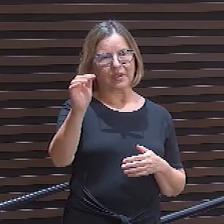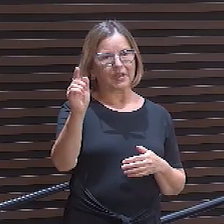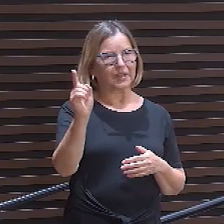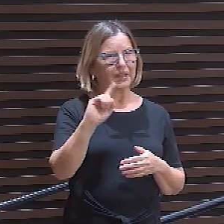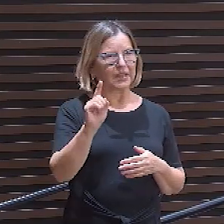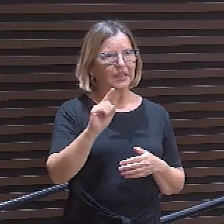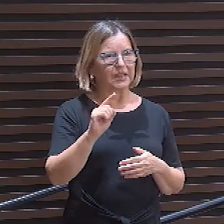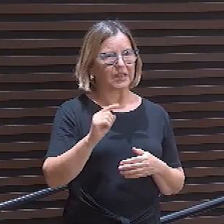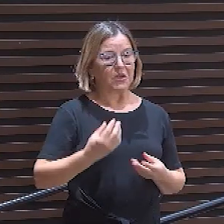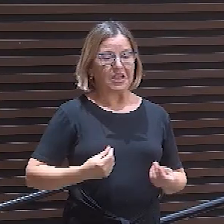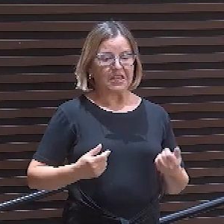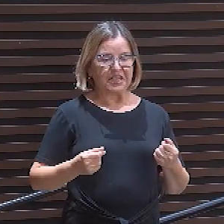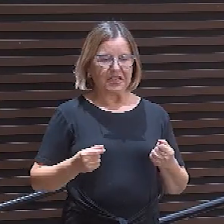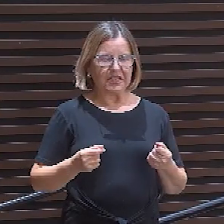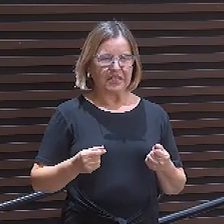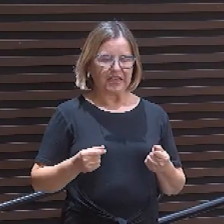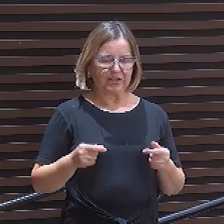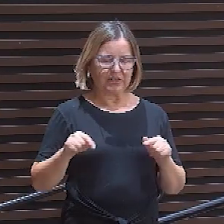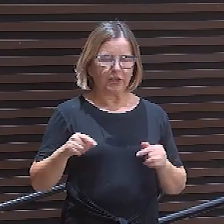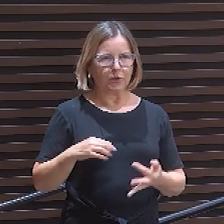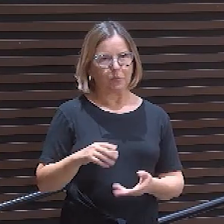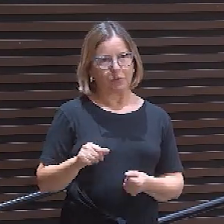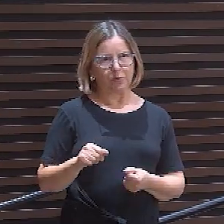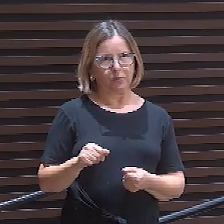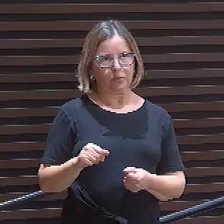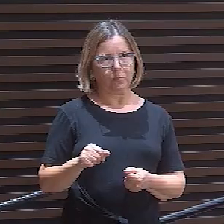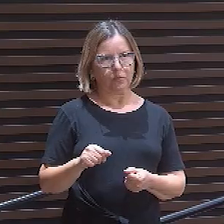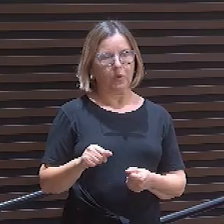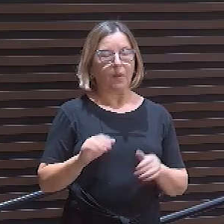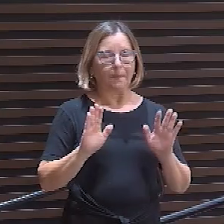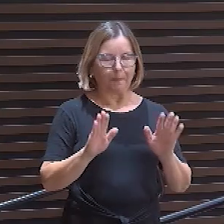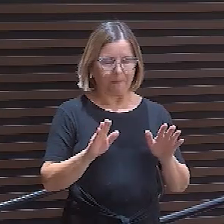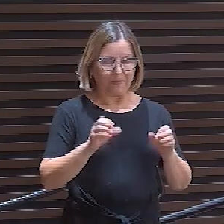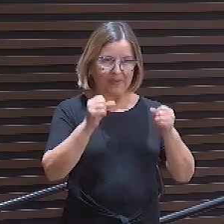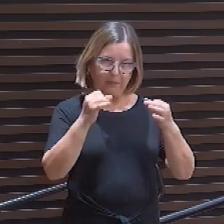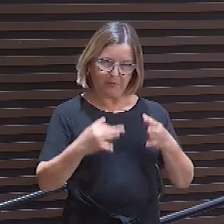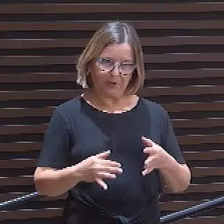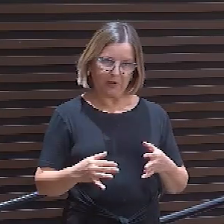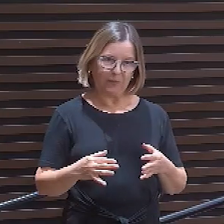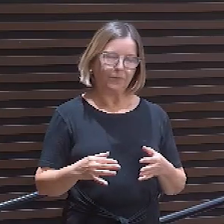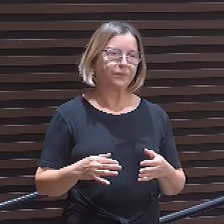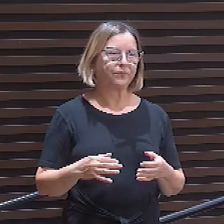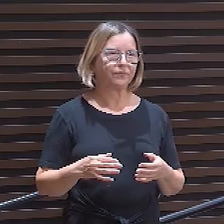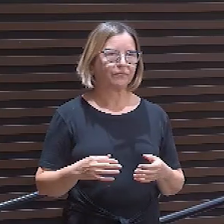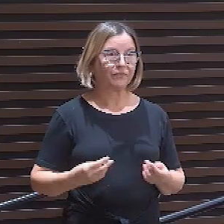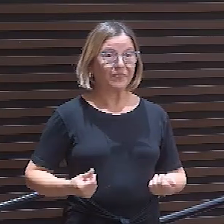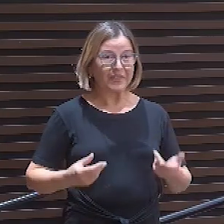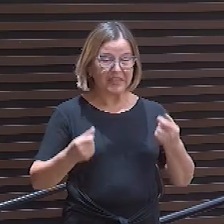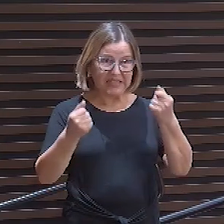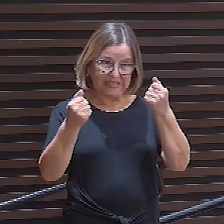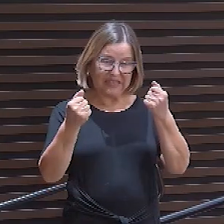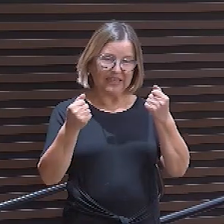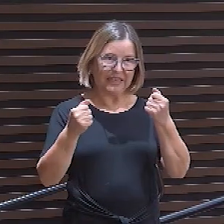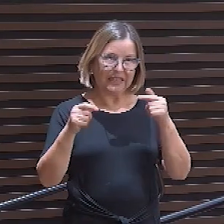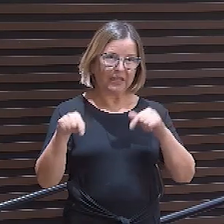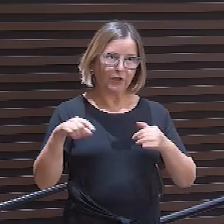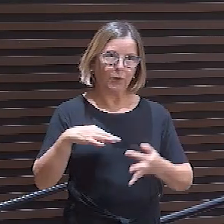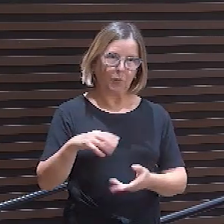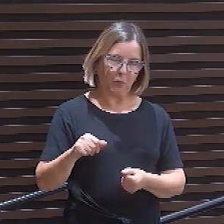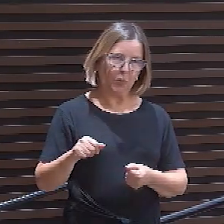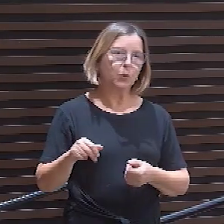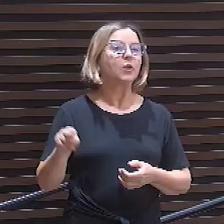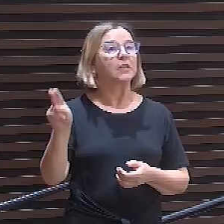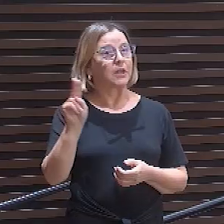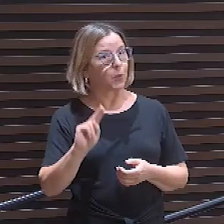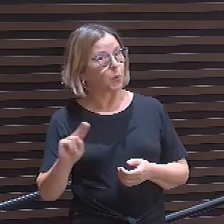estamos dizendo que as riquezas deste mundo não são úteis. Elas não podem ser ídolos nas nossas vidas. Elas